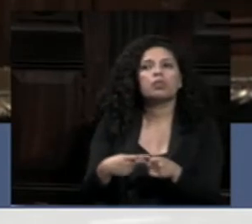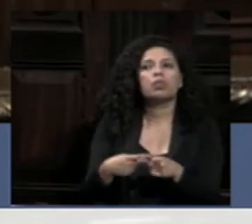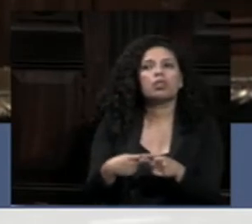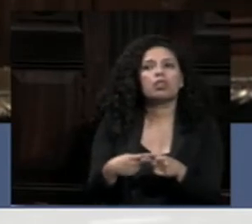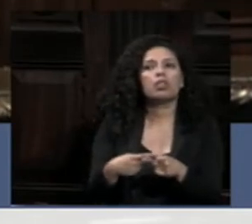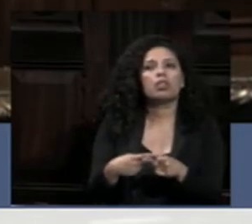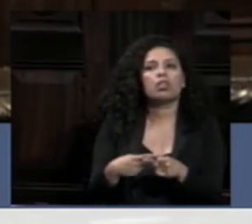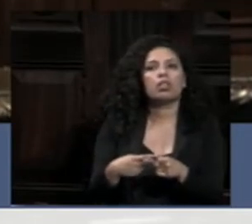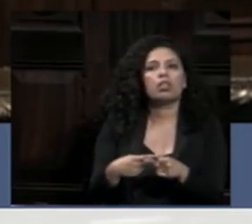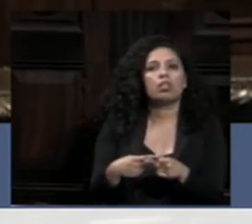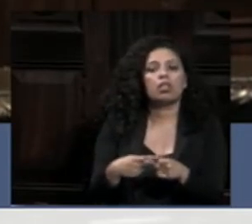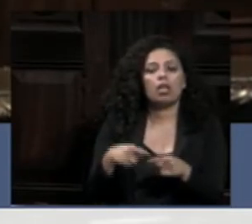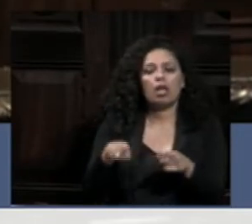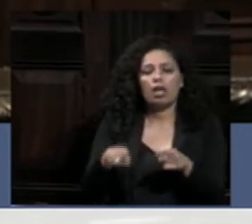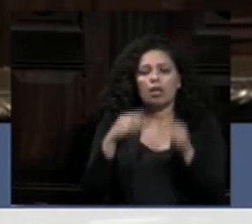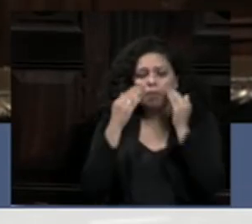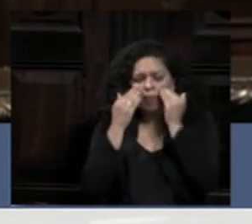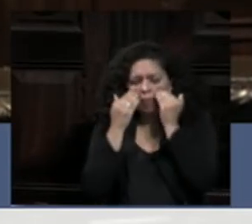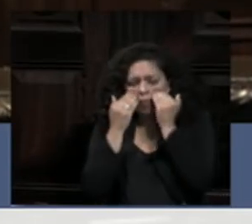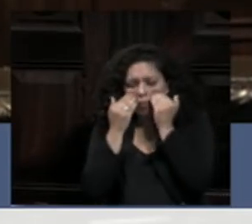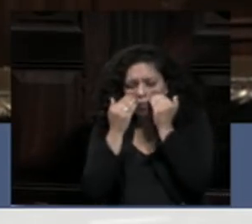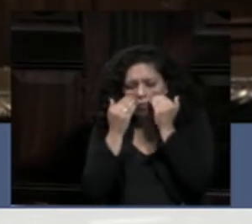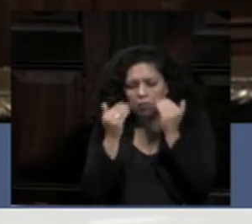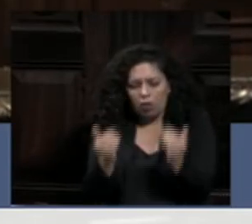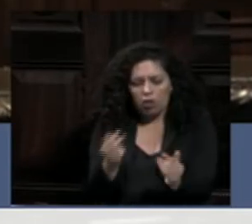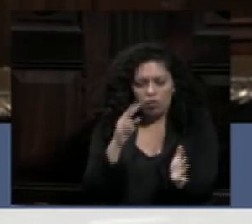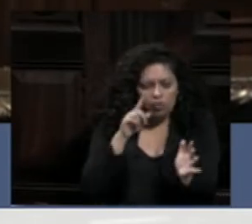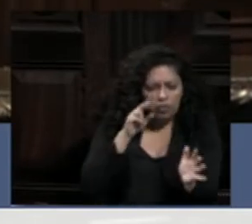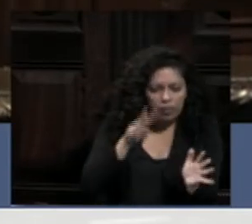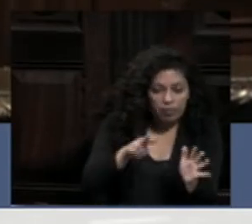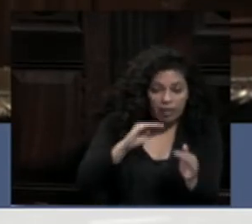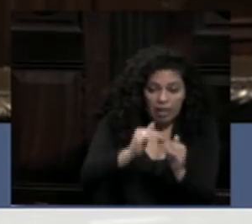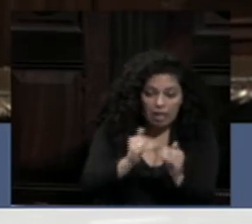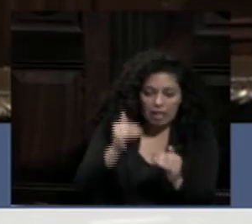vistoria mecânica, isto é,